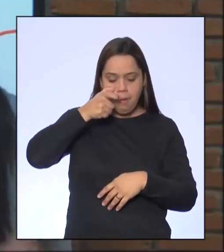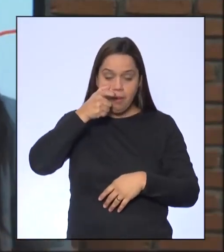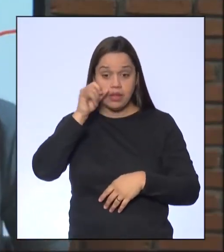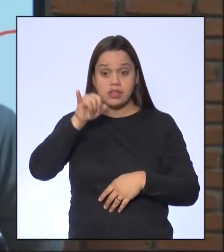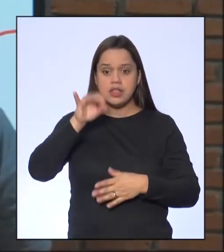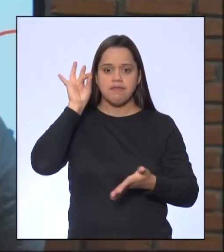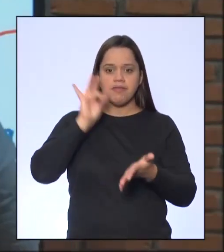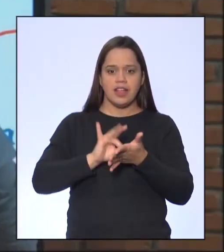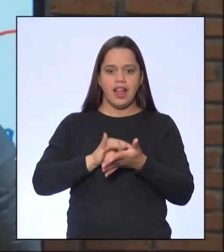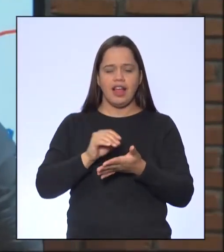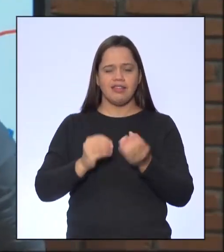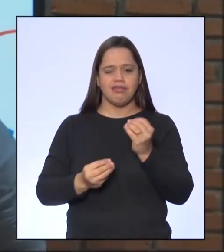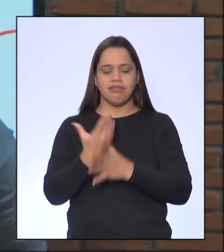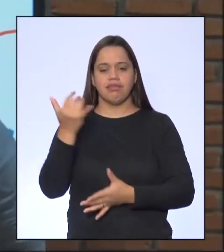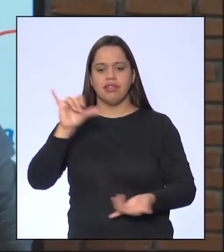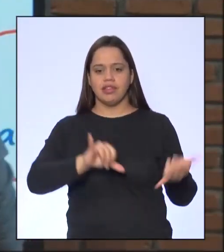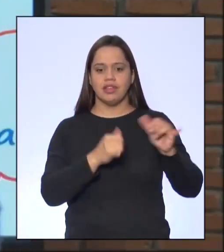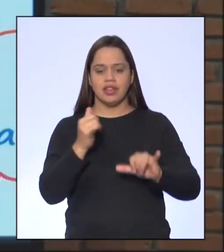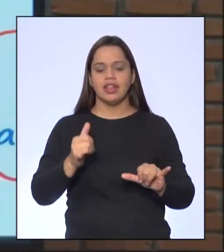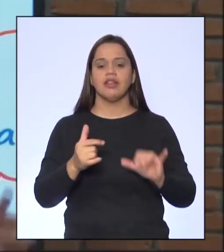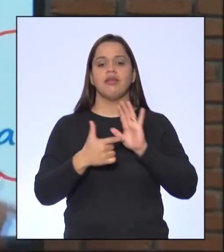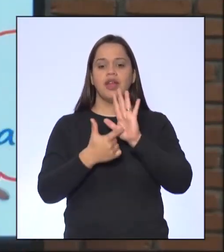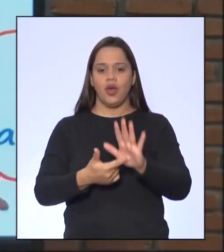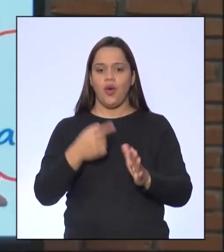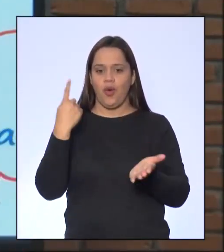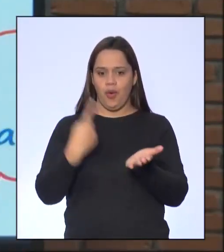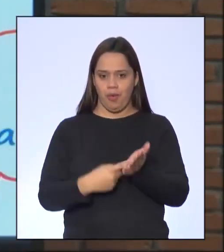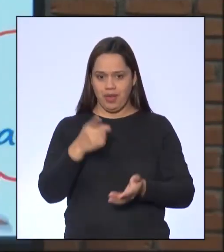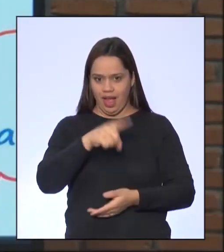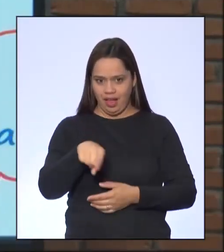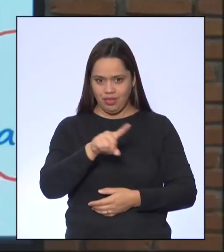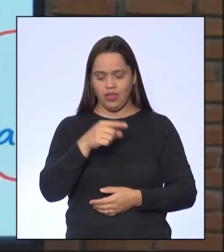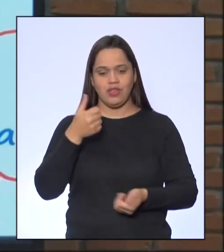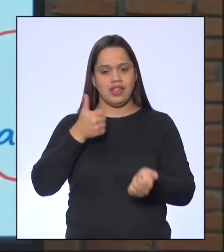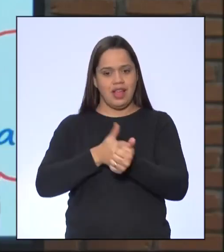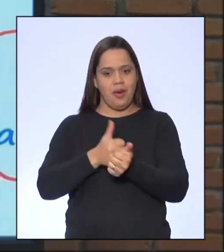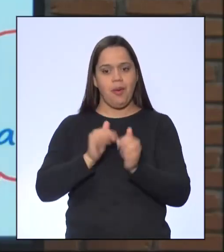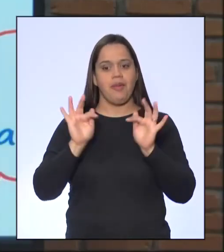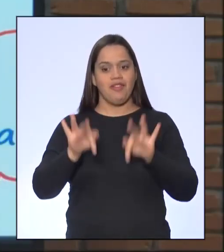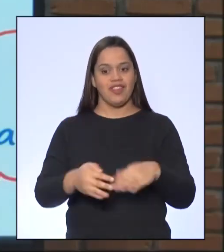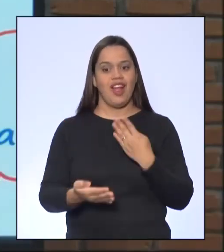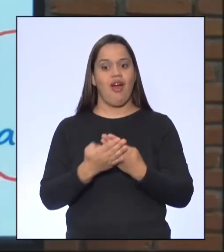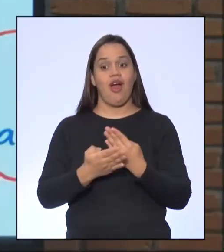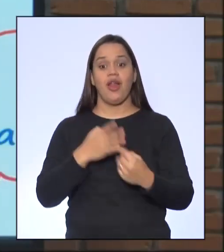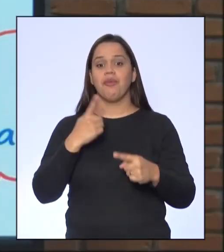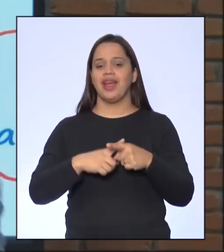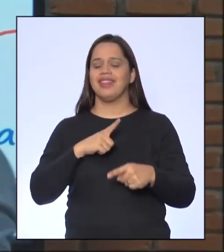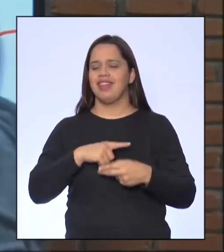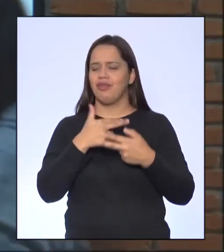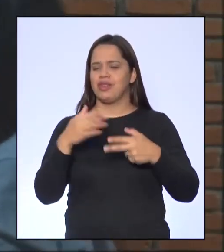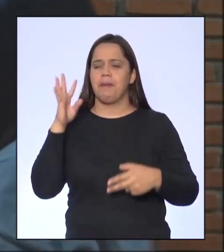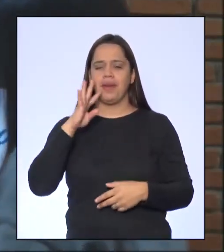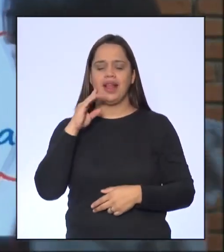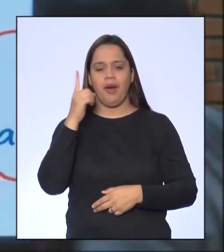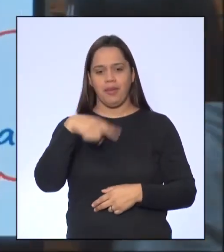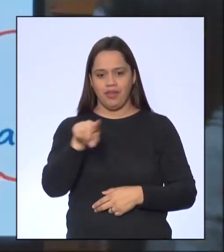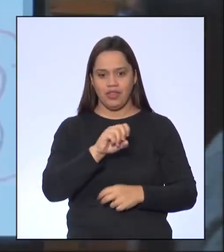se as reações químicas acontecem ou não. Combinado? Então fica até o final da aula, que no final da aula tem uma coisa bem legal para